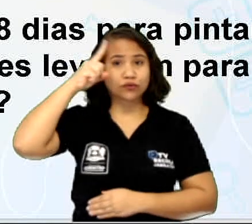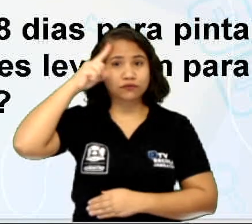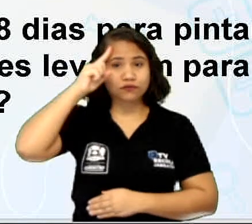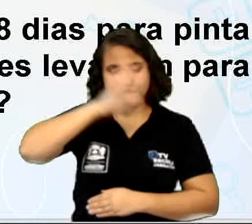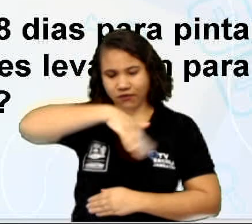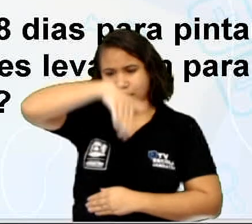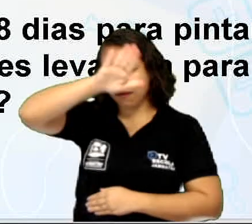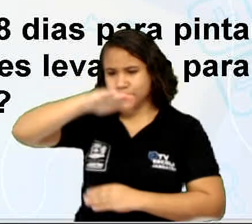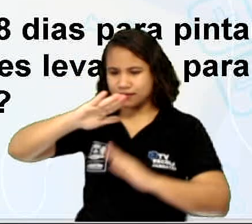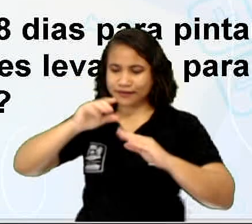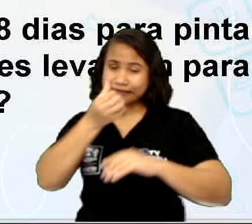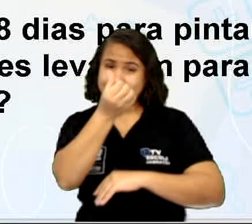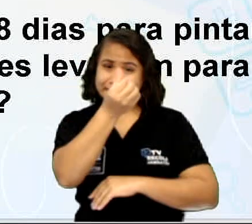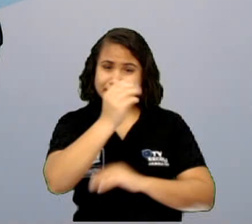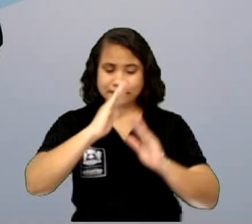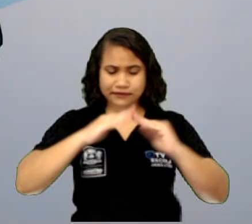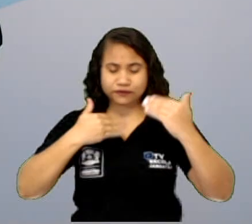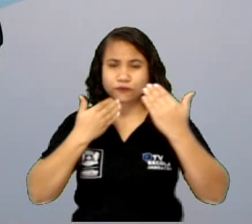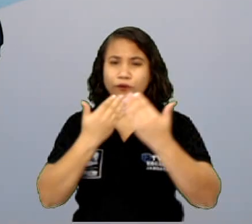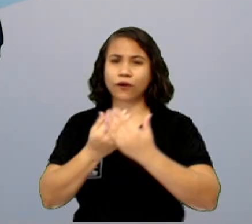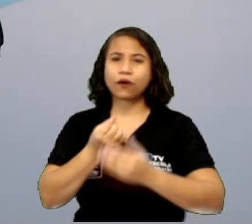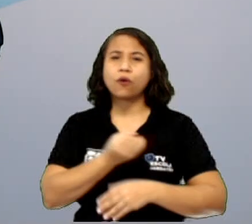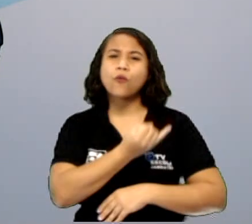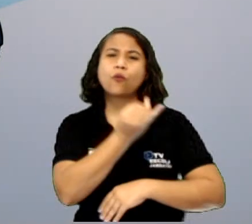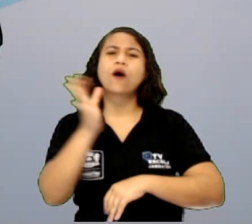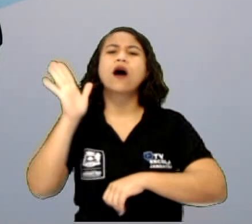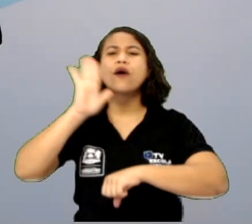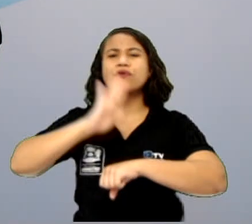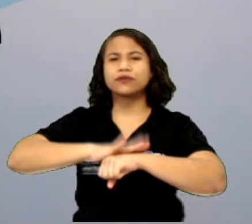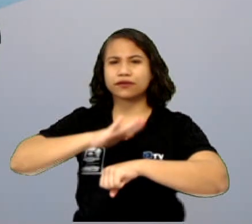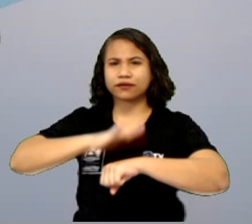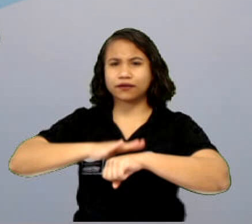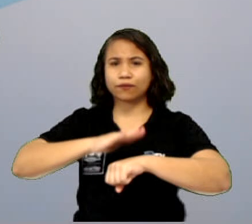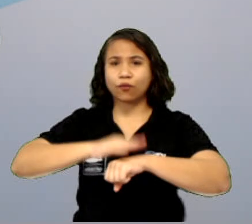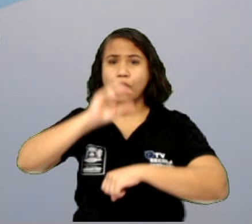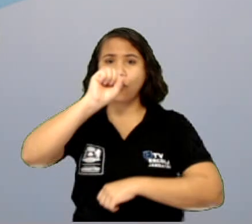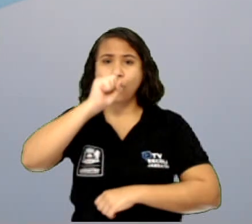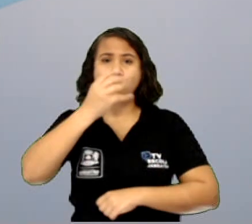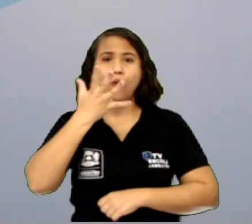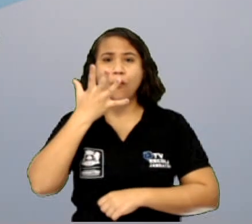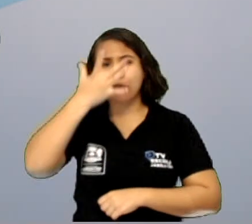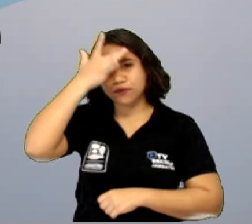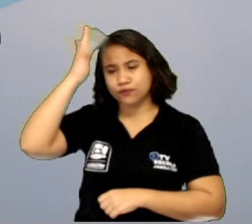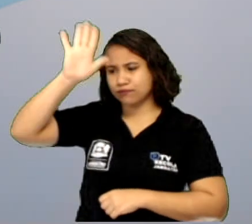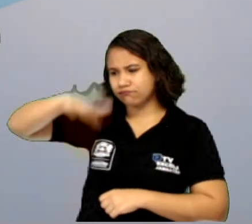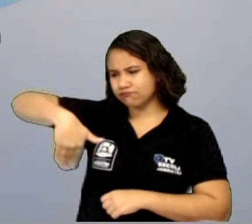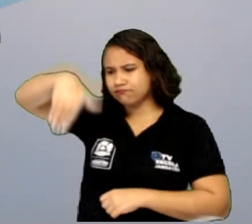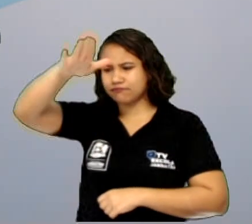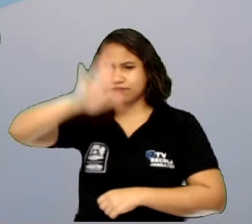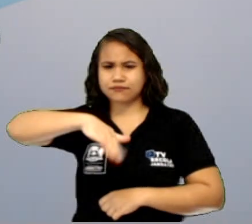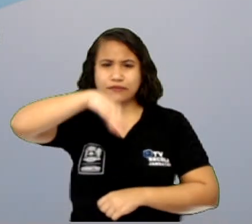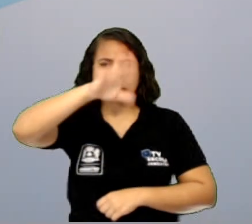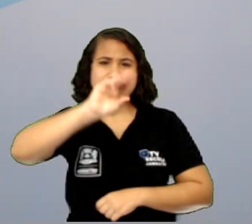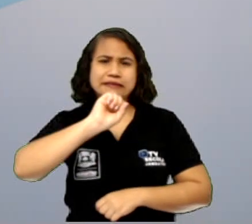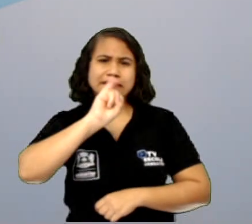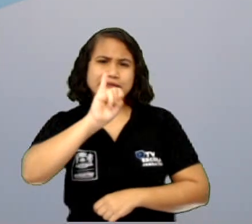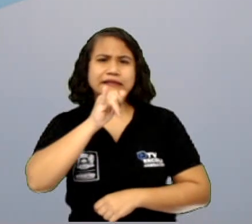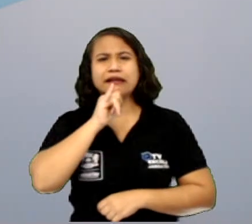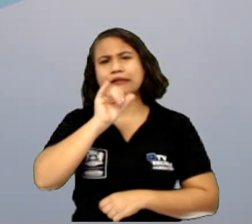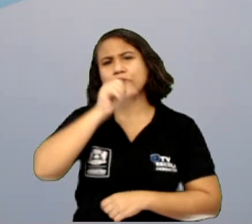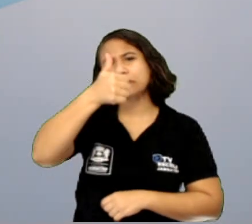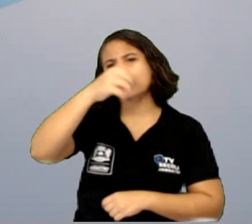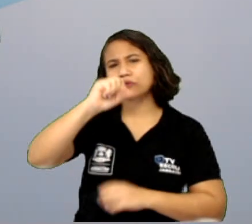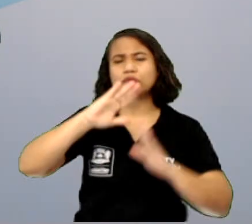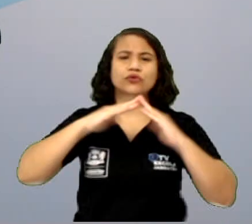pintar seis escolas quanto tempo oito pintores levariam para pintar 18 escolas